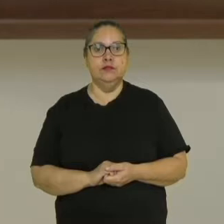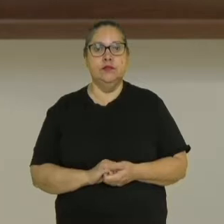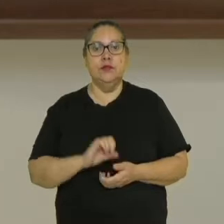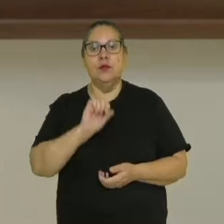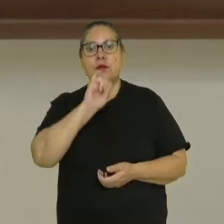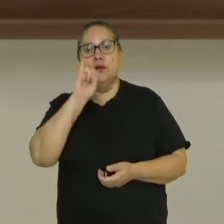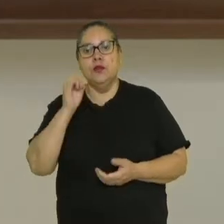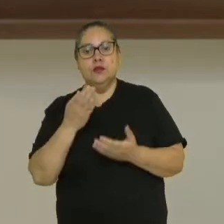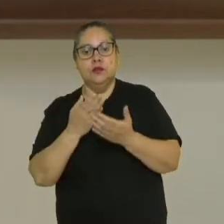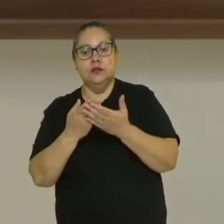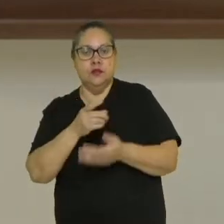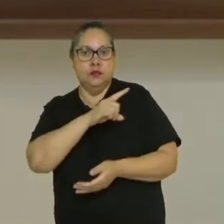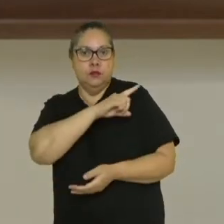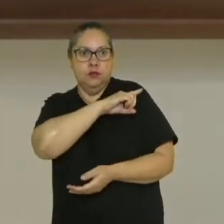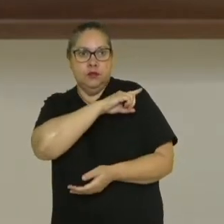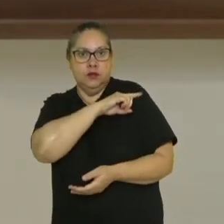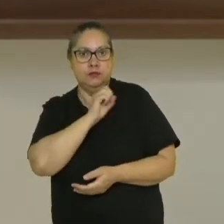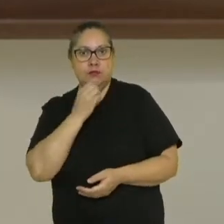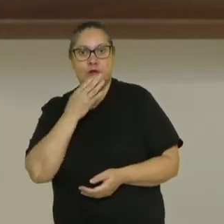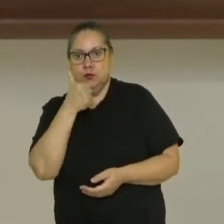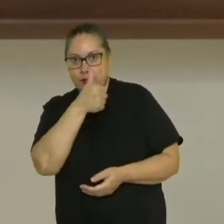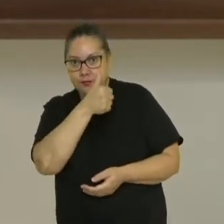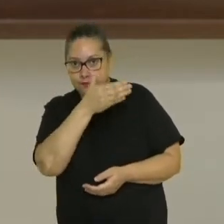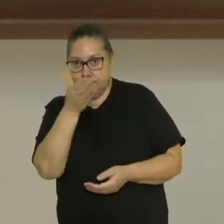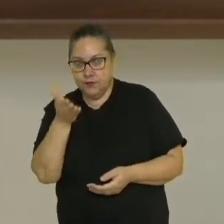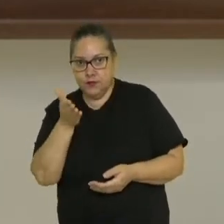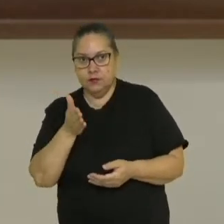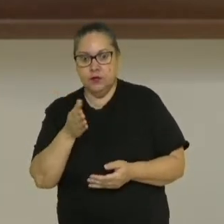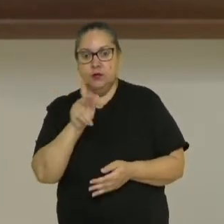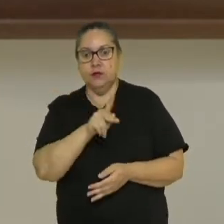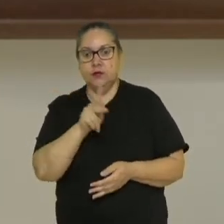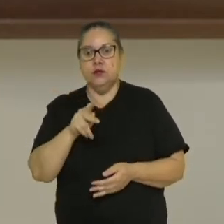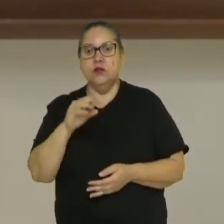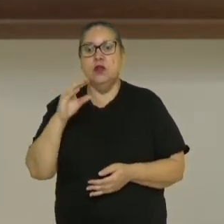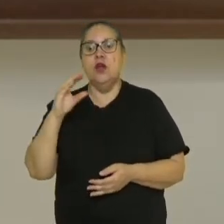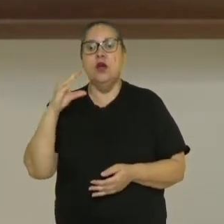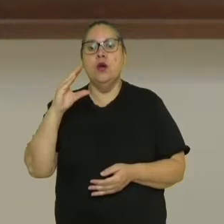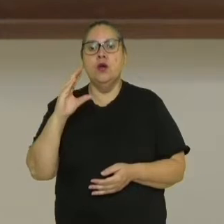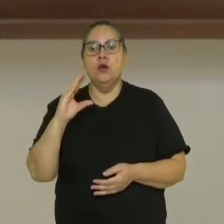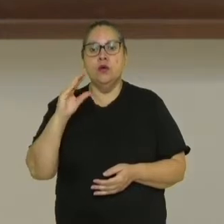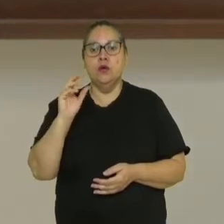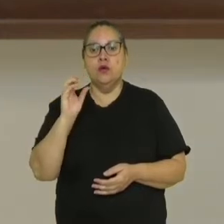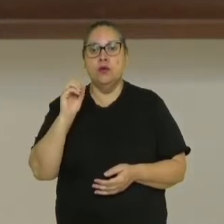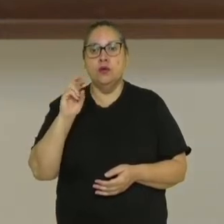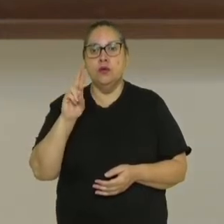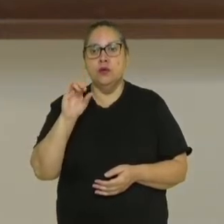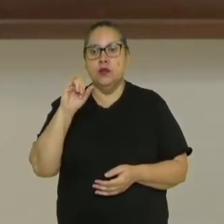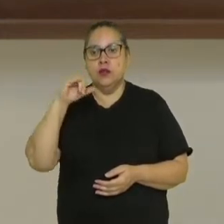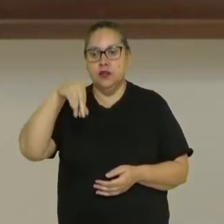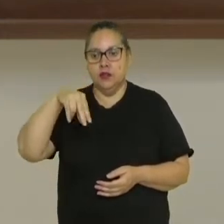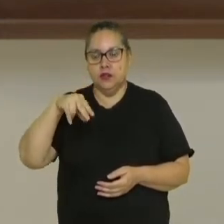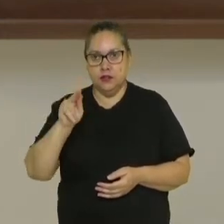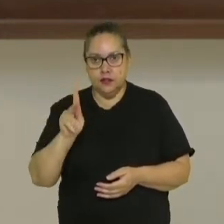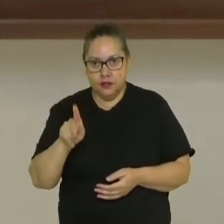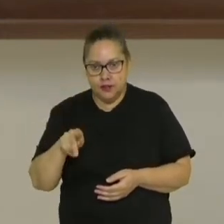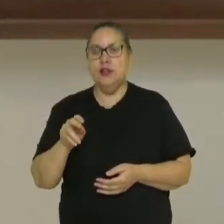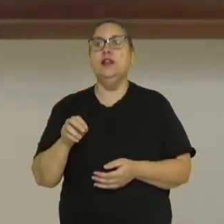Olá, estudantes da primeira série, tudo bem com vocês? Eu sou a professora Corine, nós estamos com a Dalgisa.